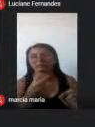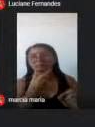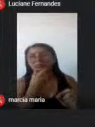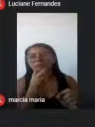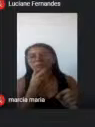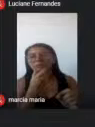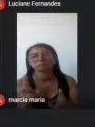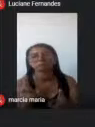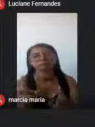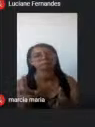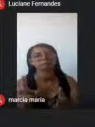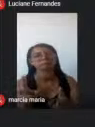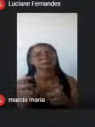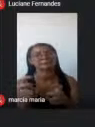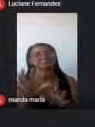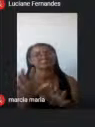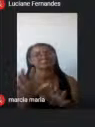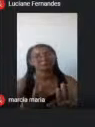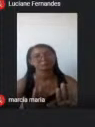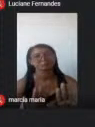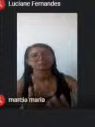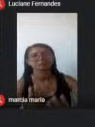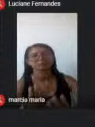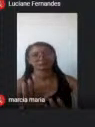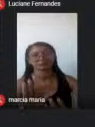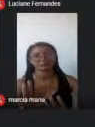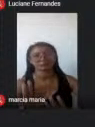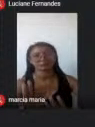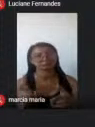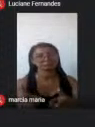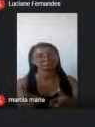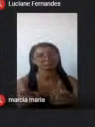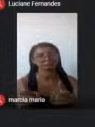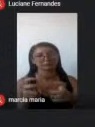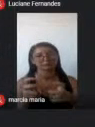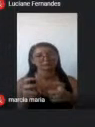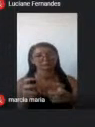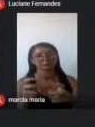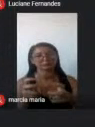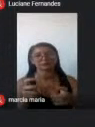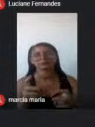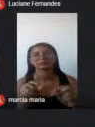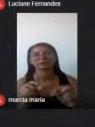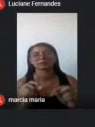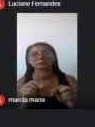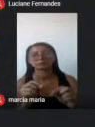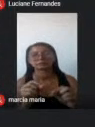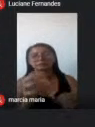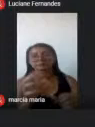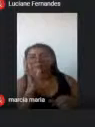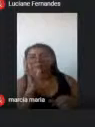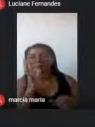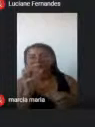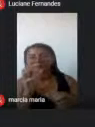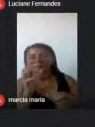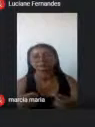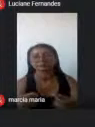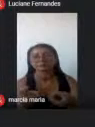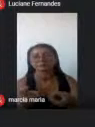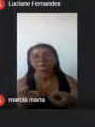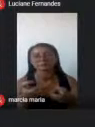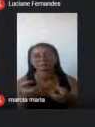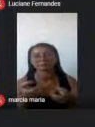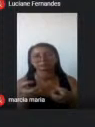de autocuidado, de justamente estar percebendo seus órgãos genitais, para estar visualizando, por exemplo, transou